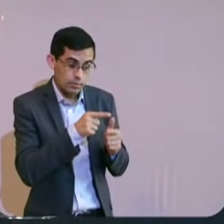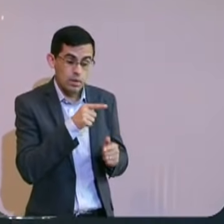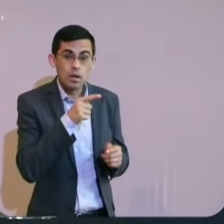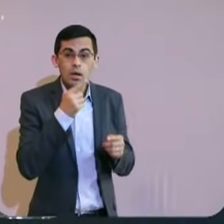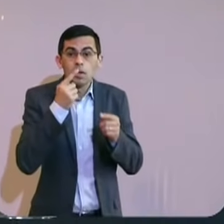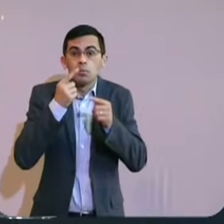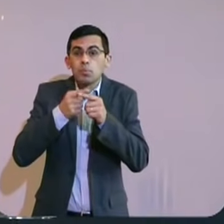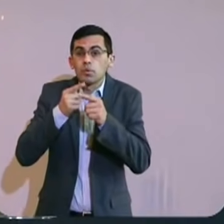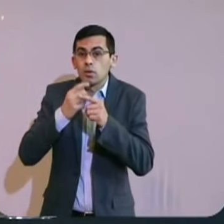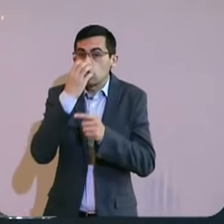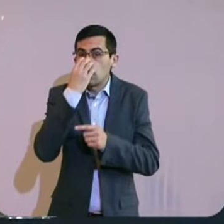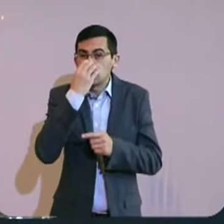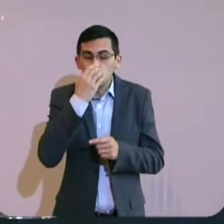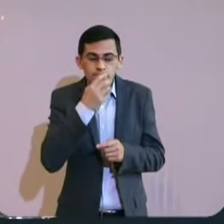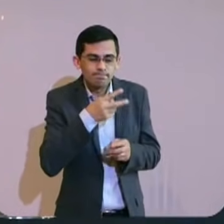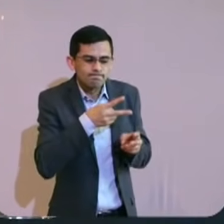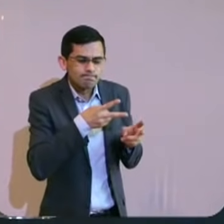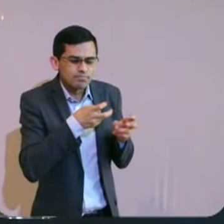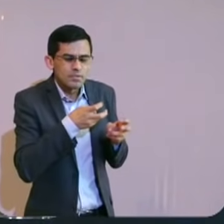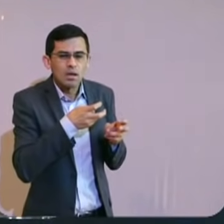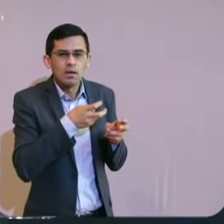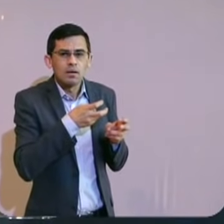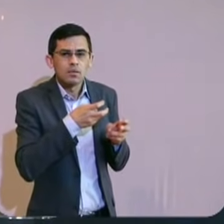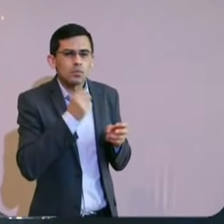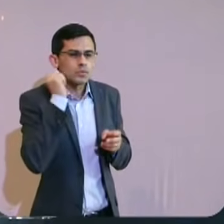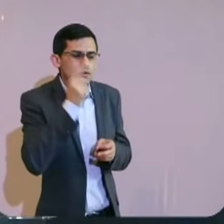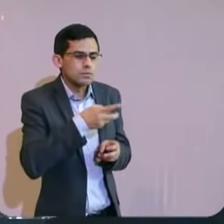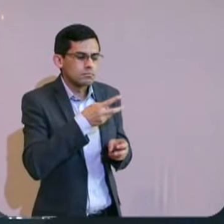Porque o cachorro conseguia sentir o cheiro.